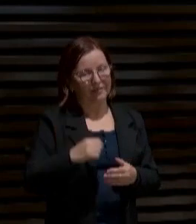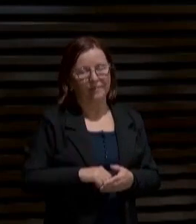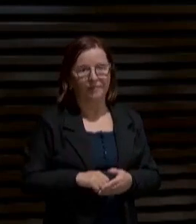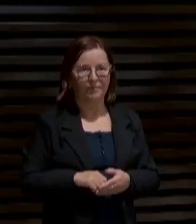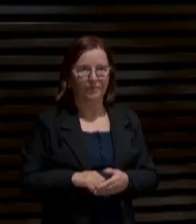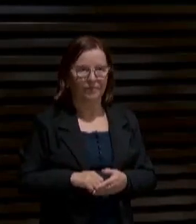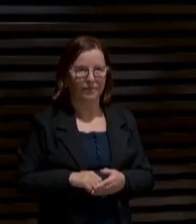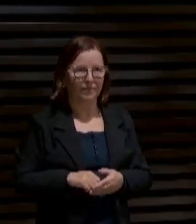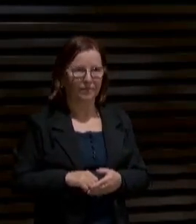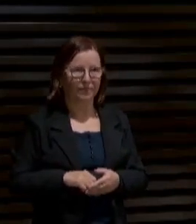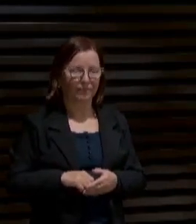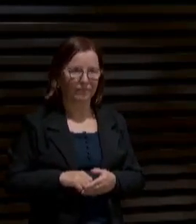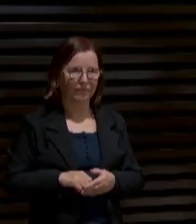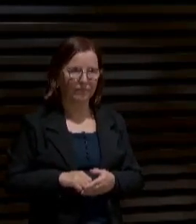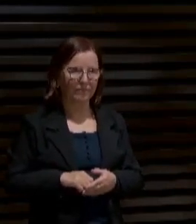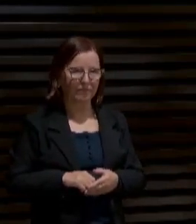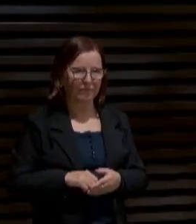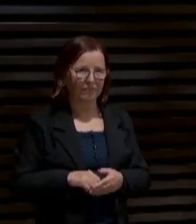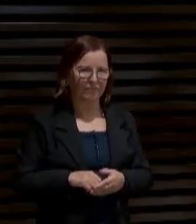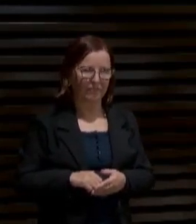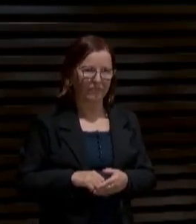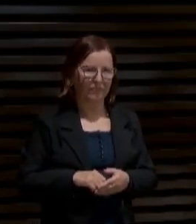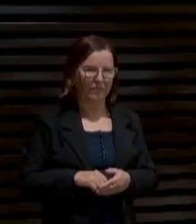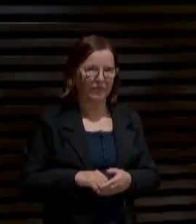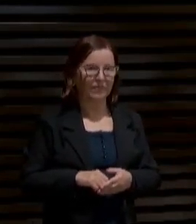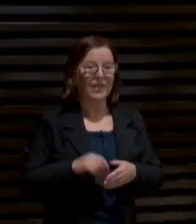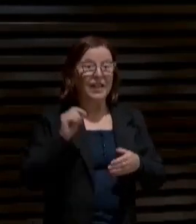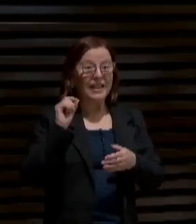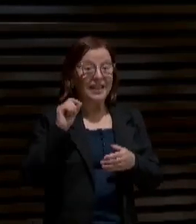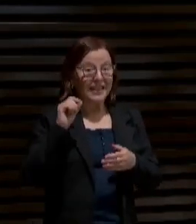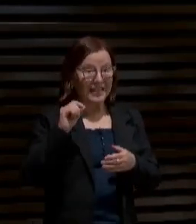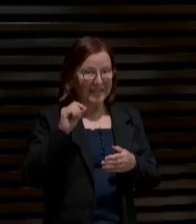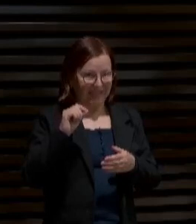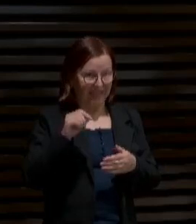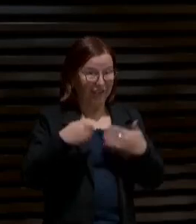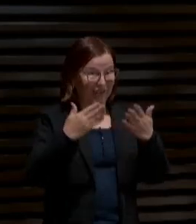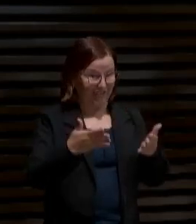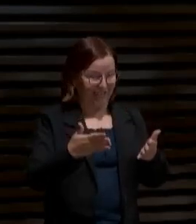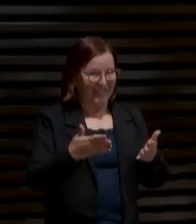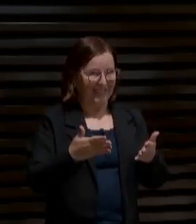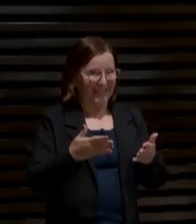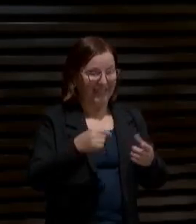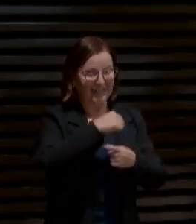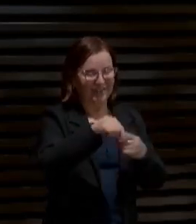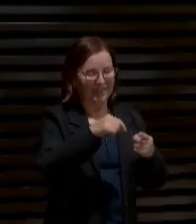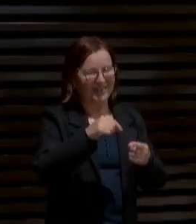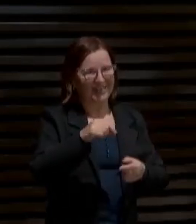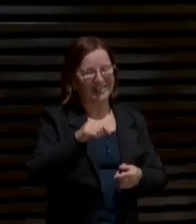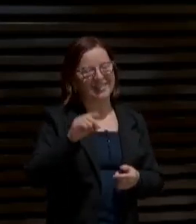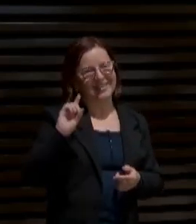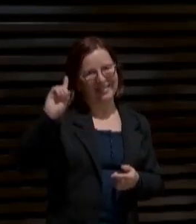grande misericórdia para o senhor agir na sua vida e quem vai produzir a ele E à medida que o regenerado